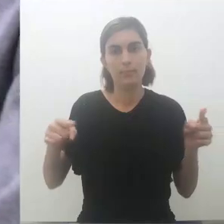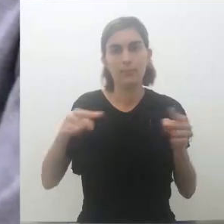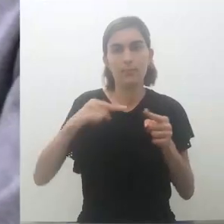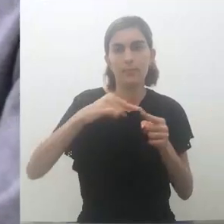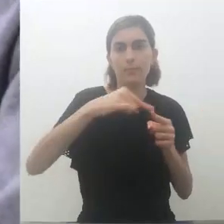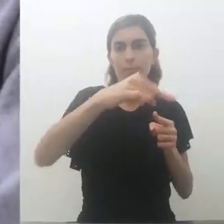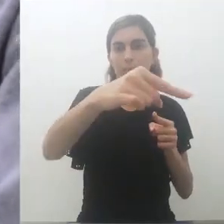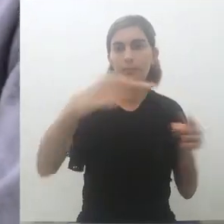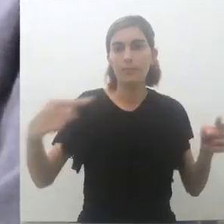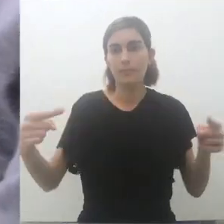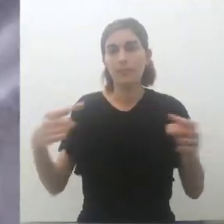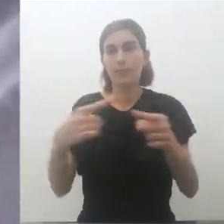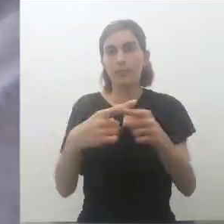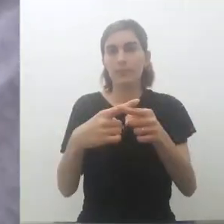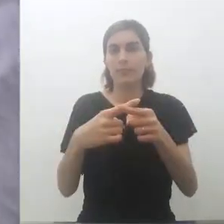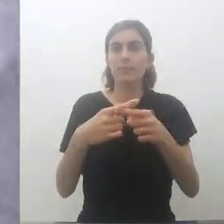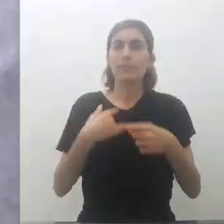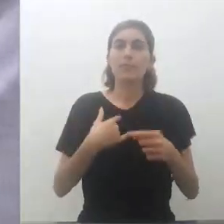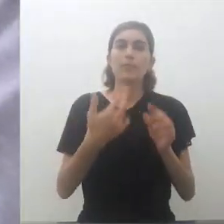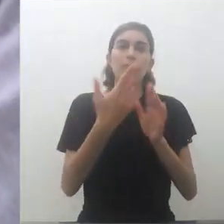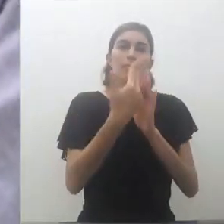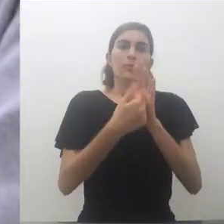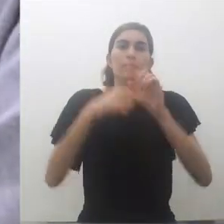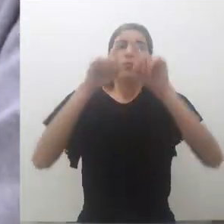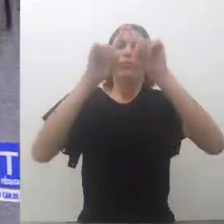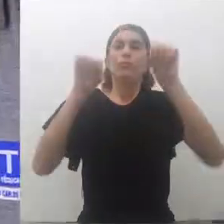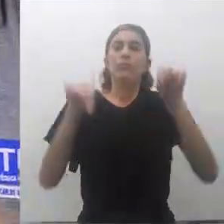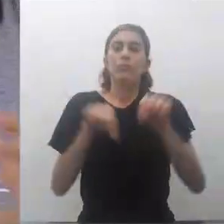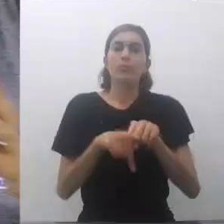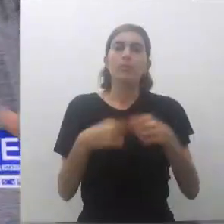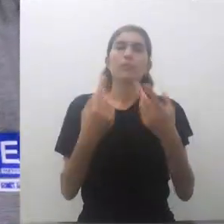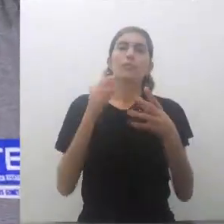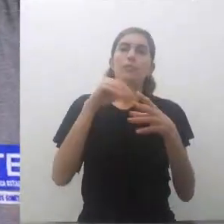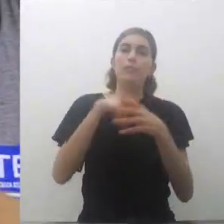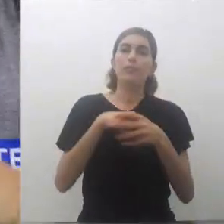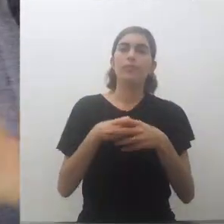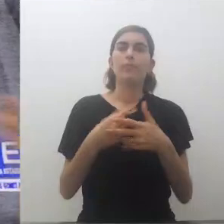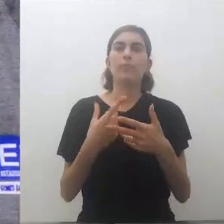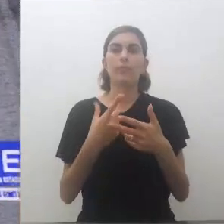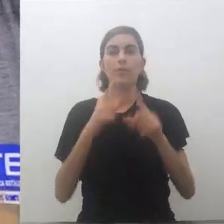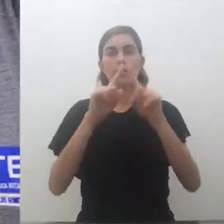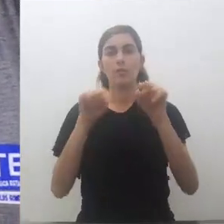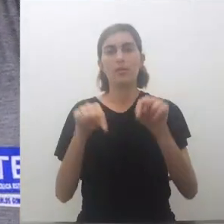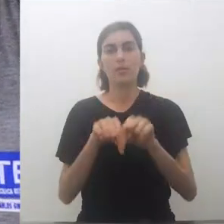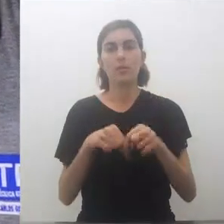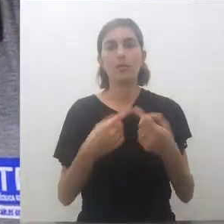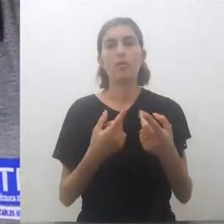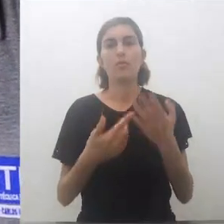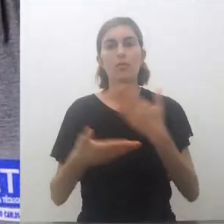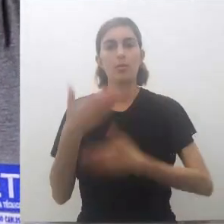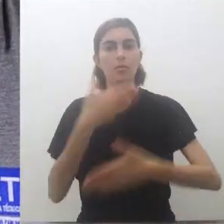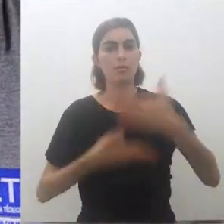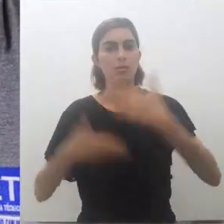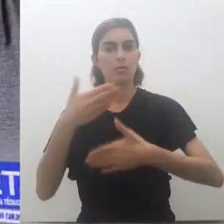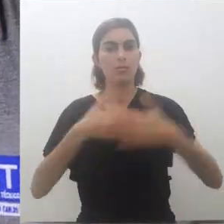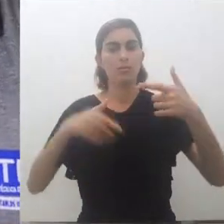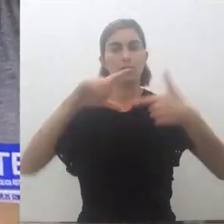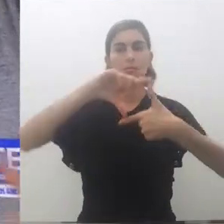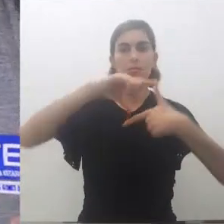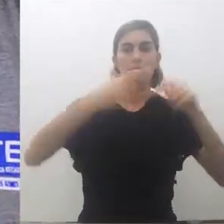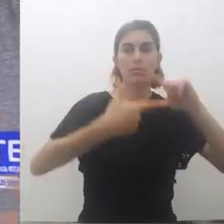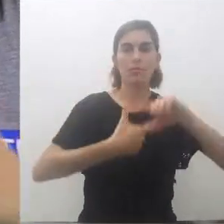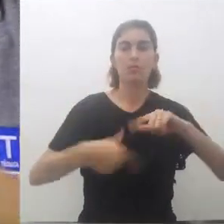por formas geométricas, com os elementos entre si, eles criando essa relação geométrica, como também